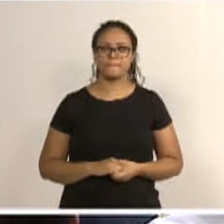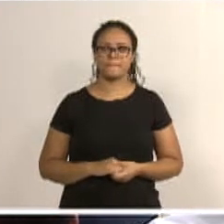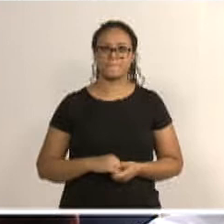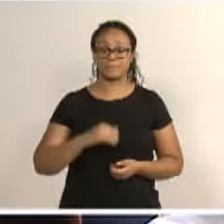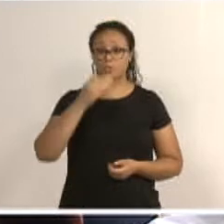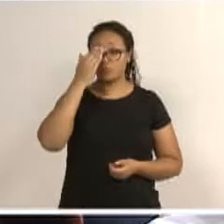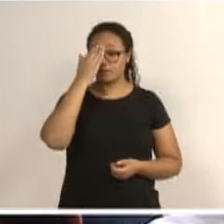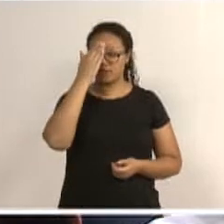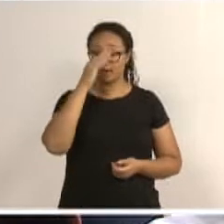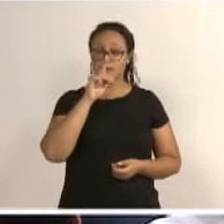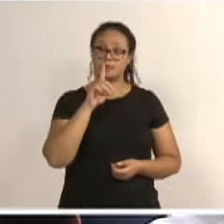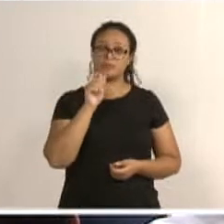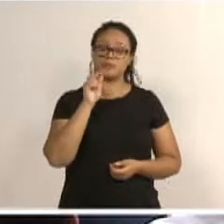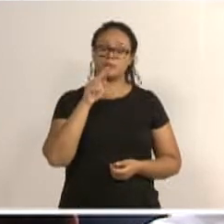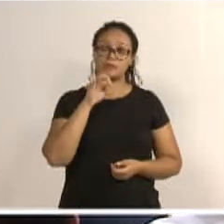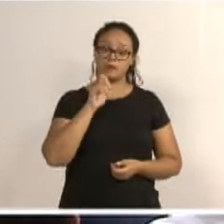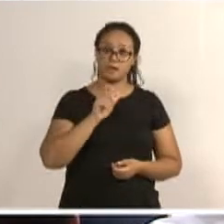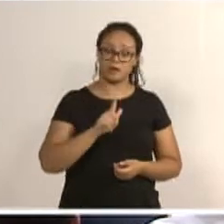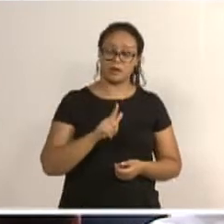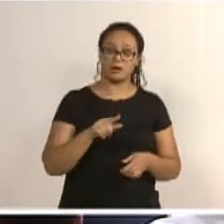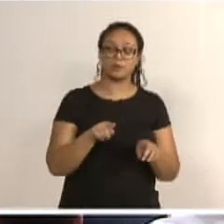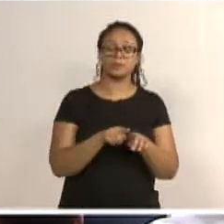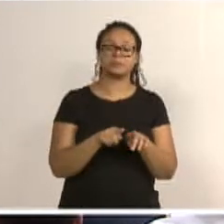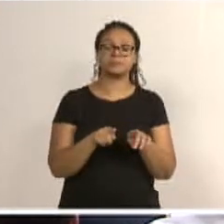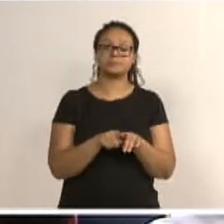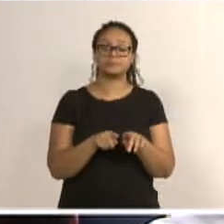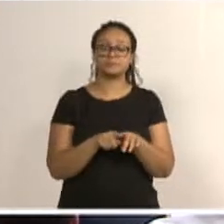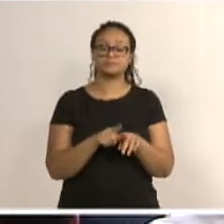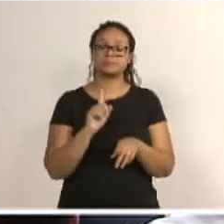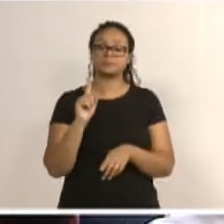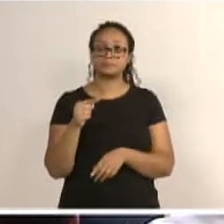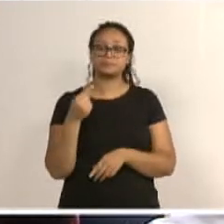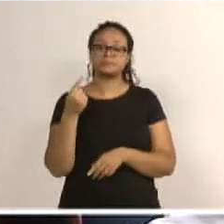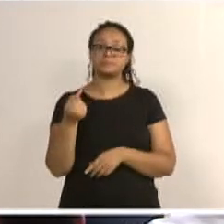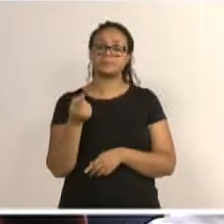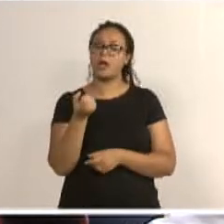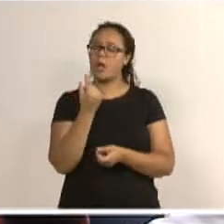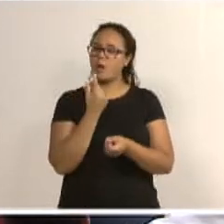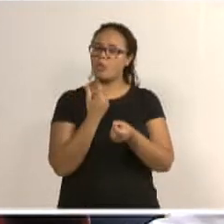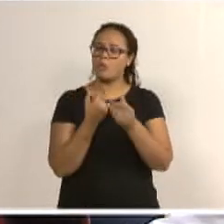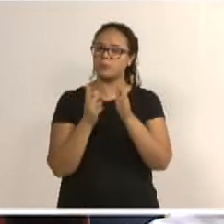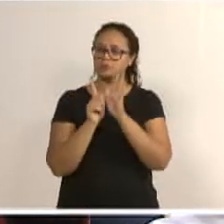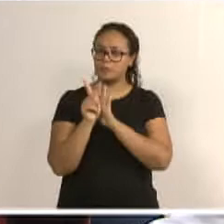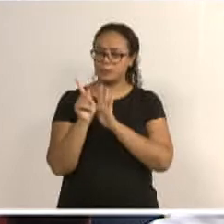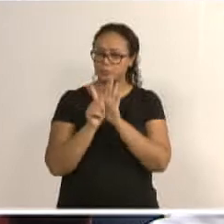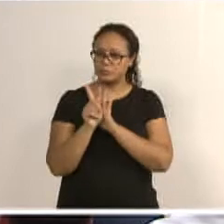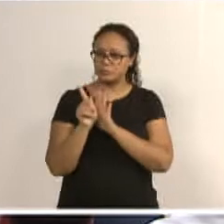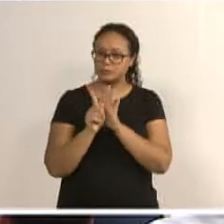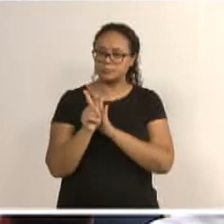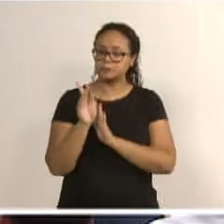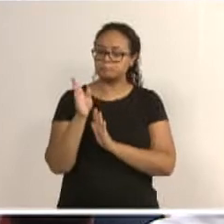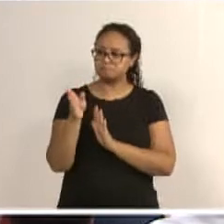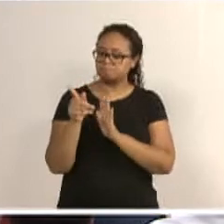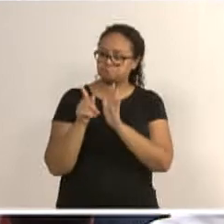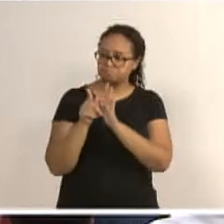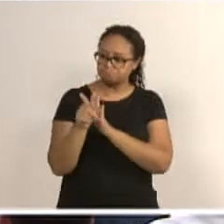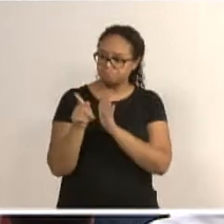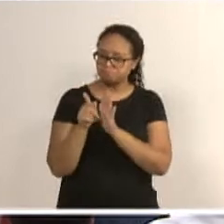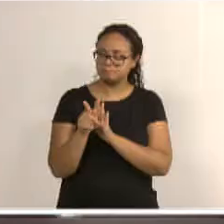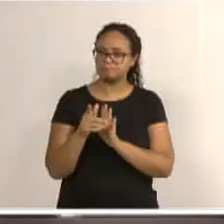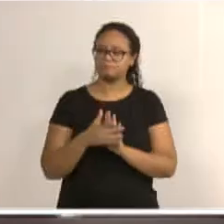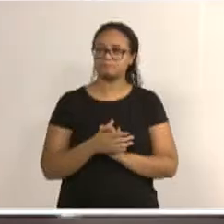Obrigado, senhor Daniel. Depois, com certeza, teremos algumas perguntas para o senhor aí. E